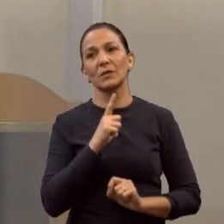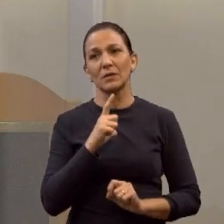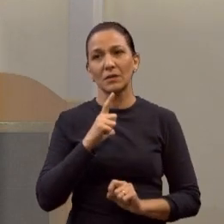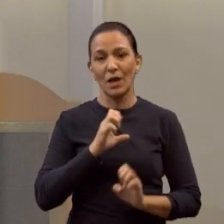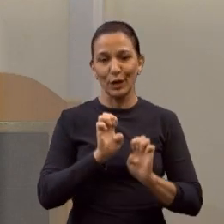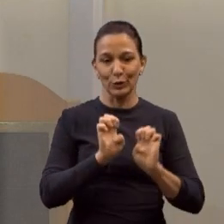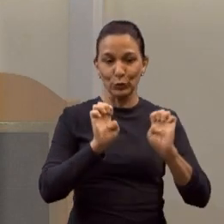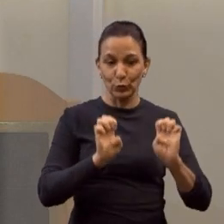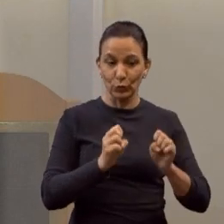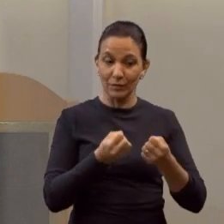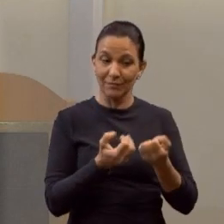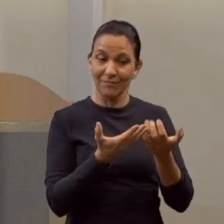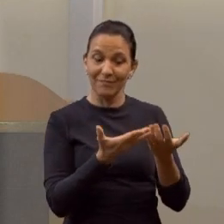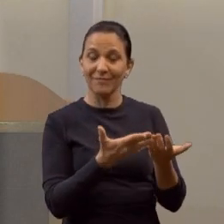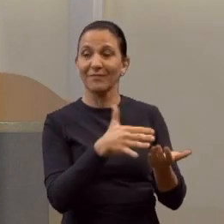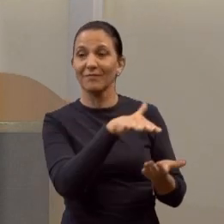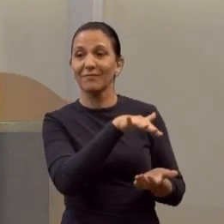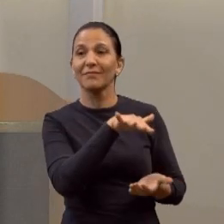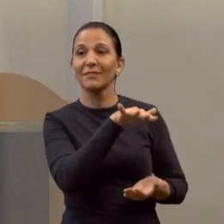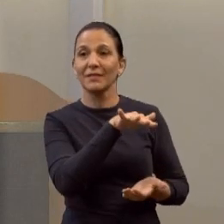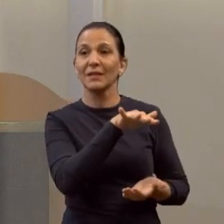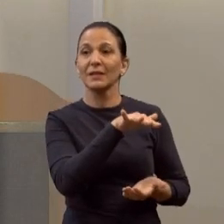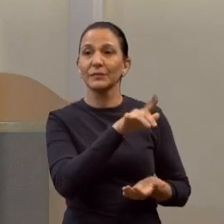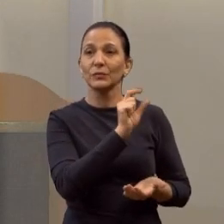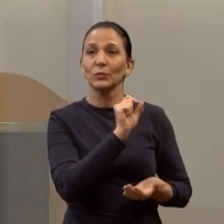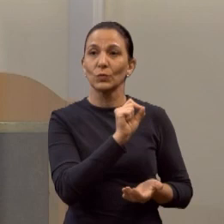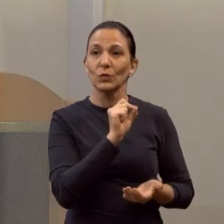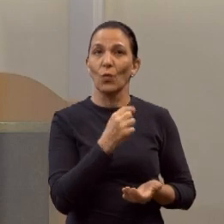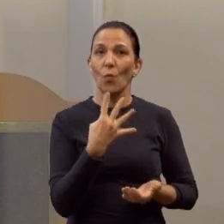Enquanto a estrutura oferecida, que é atualmente de